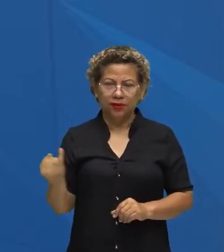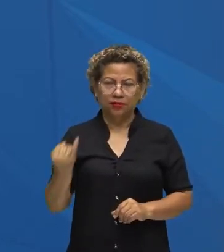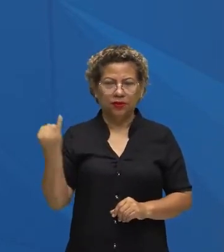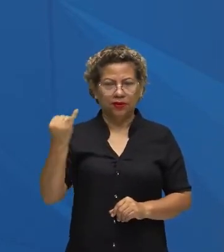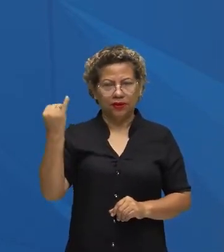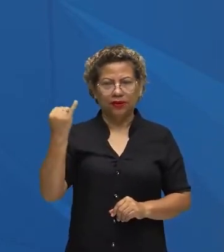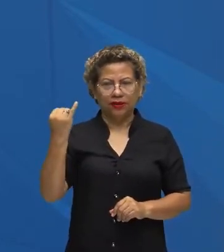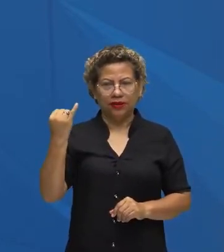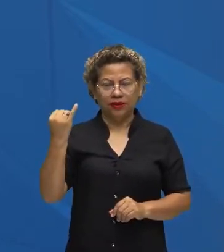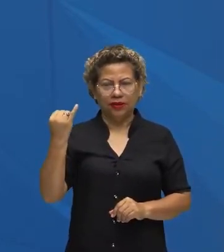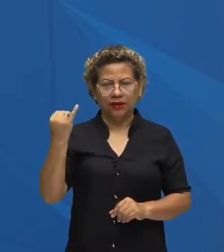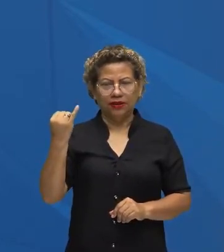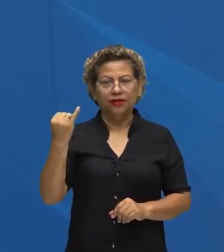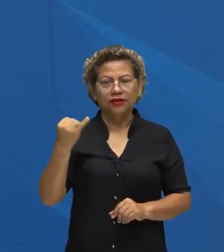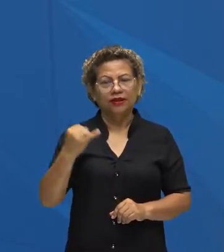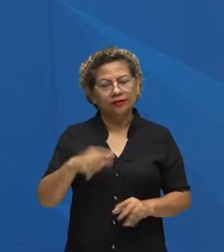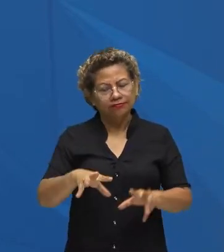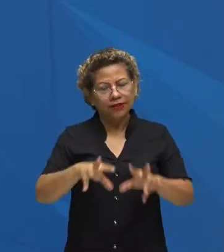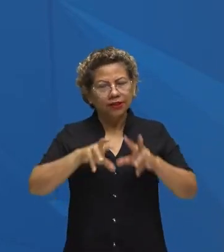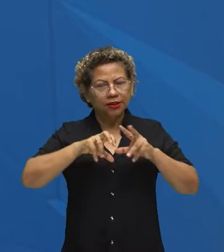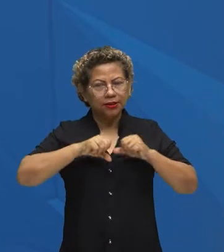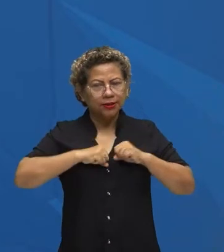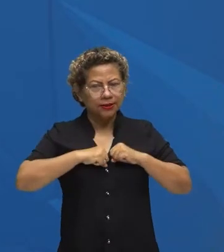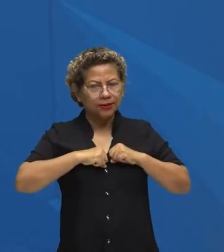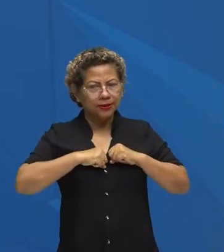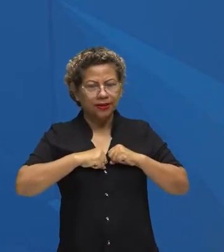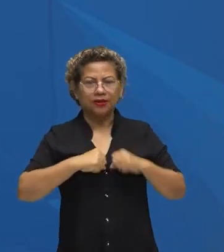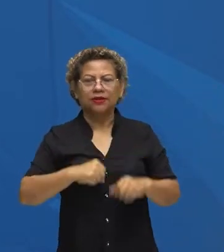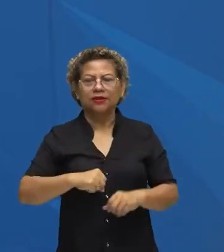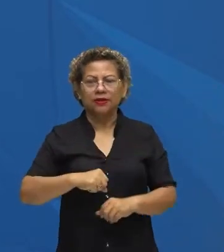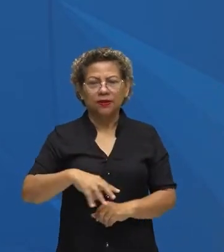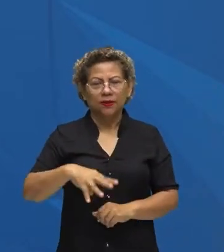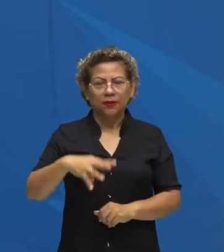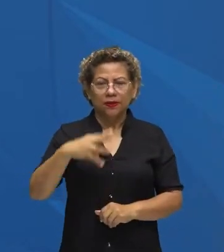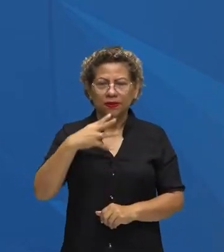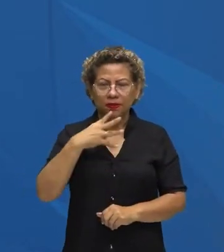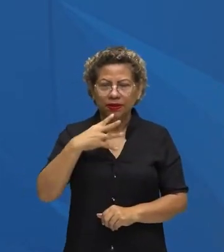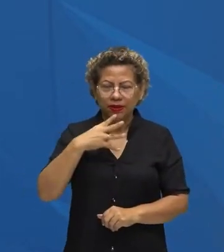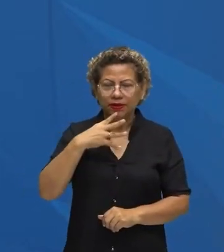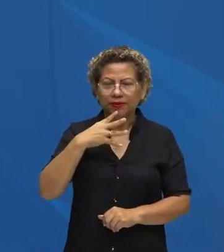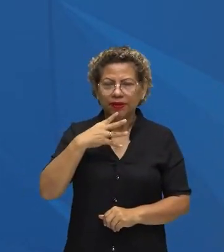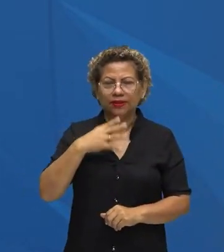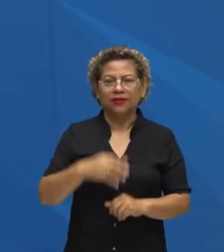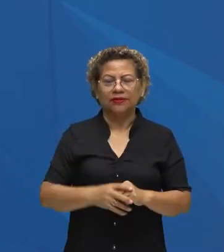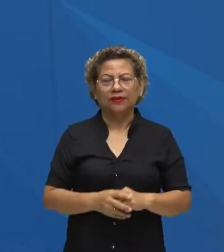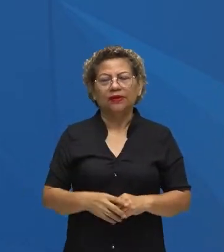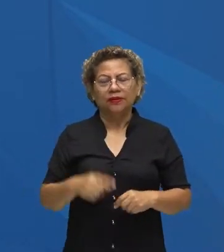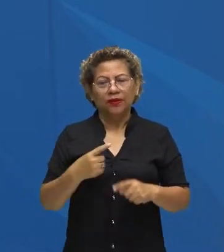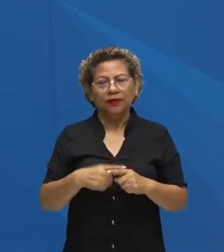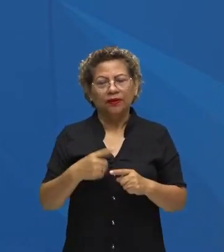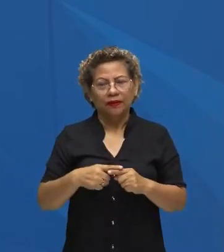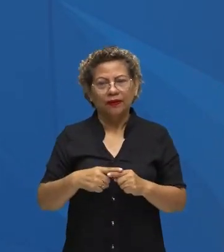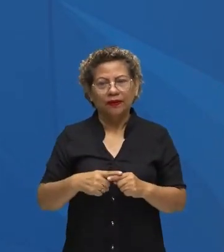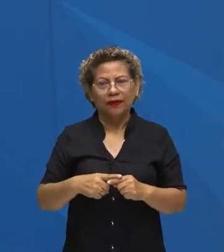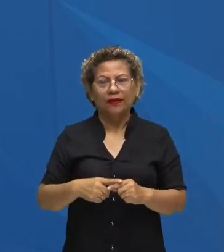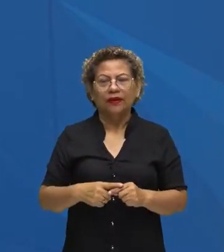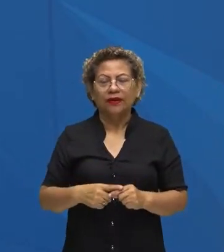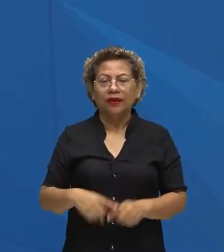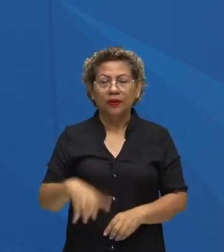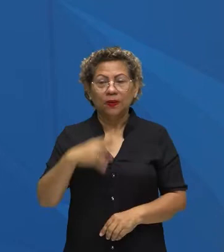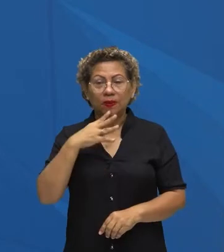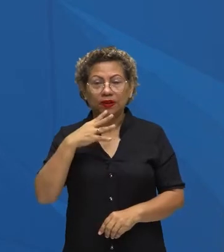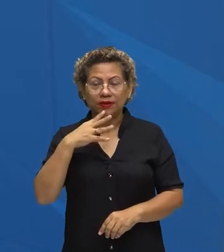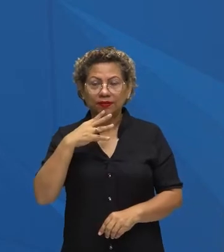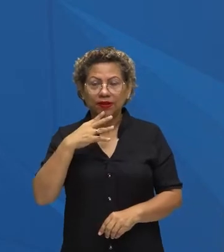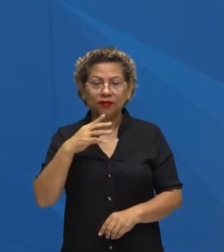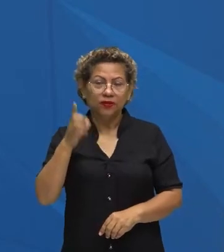vezes, a gente ter esse conhecimento, né, porque ele também norteia as nossas ações, né, uma sabedoria popular, é uma sabedoria